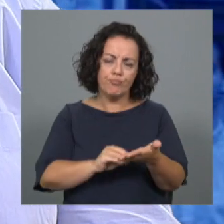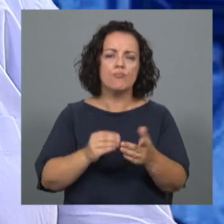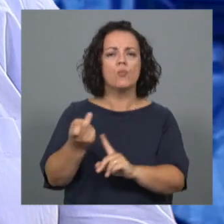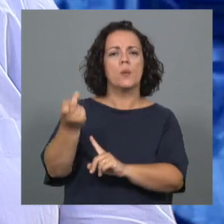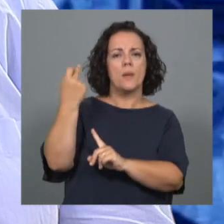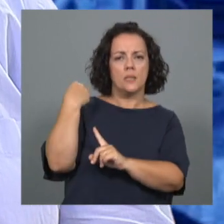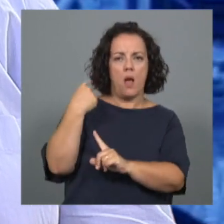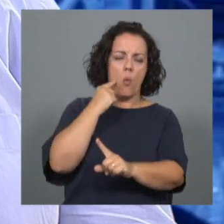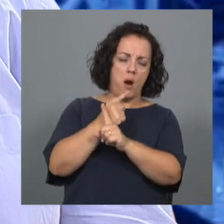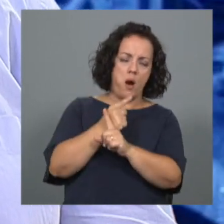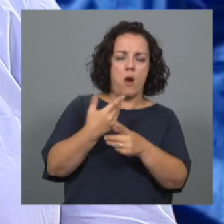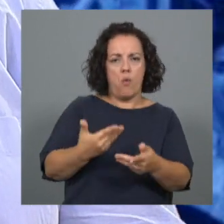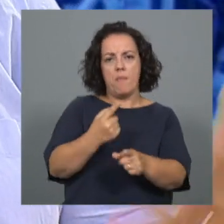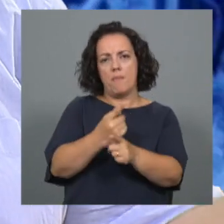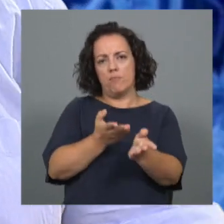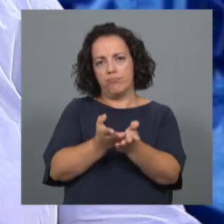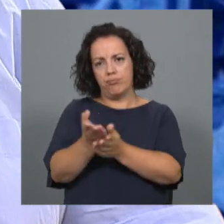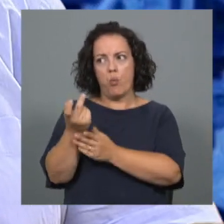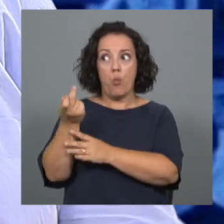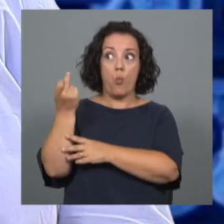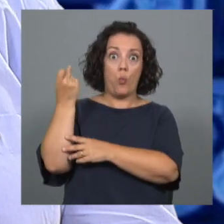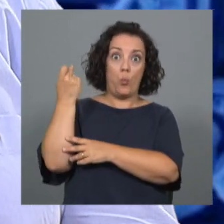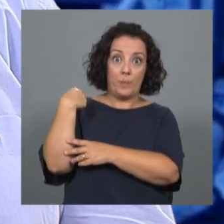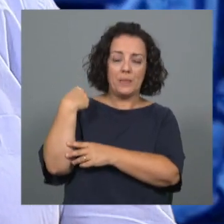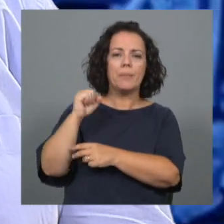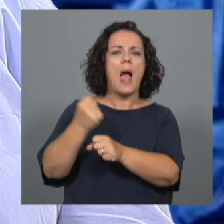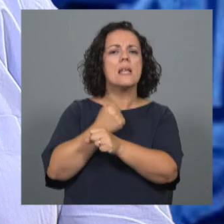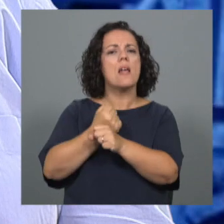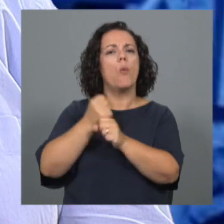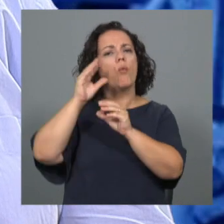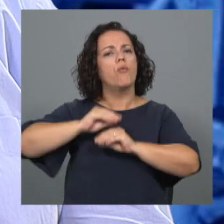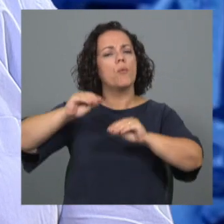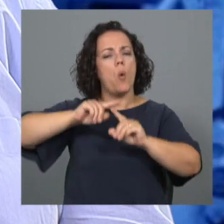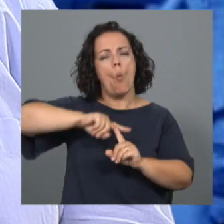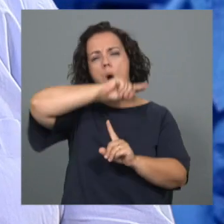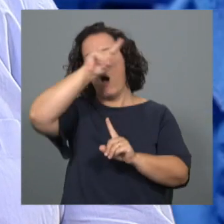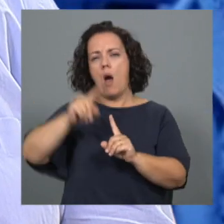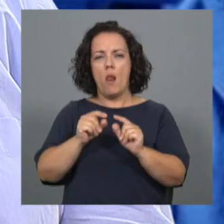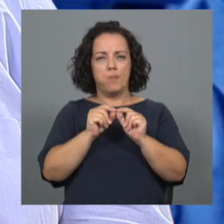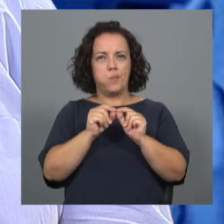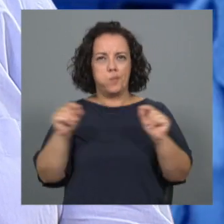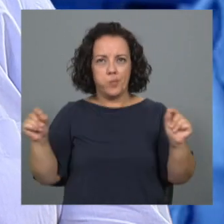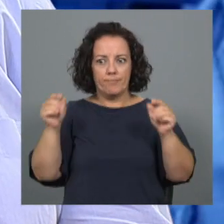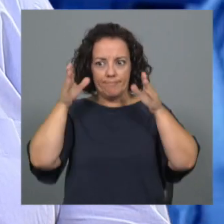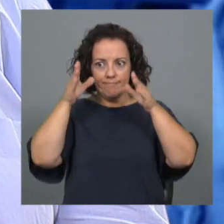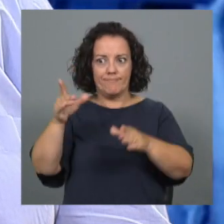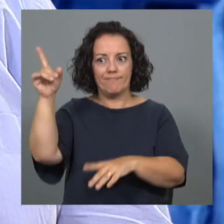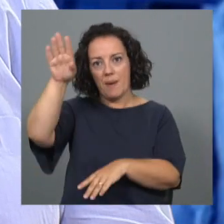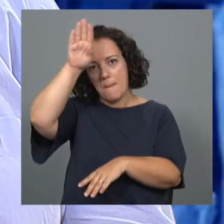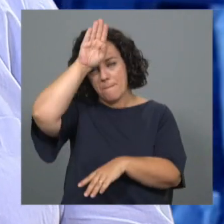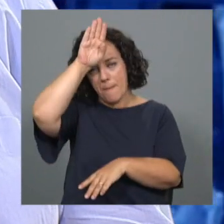formação que já vieram do ano passado. O ano passado tivemos todo o ano muito em torno do desafio do Papa